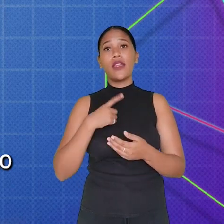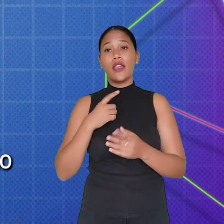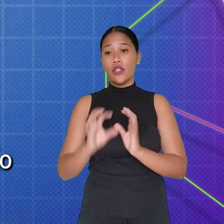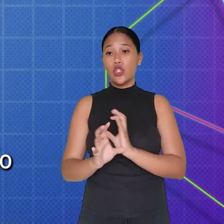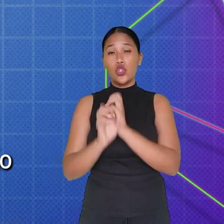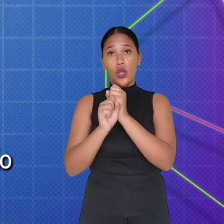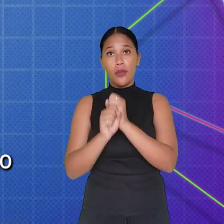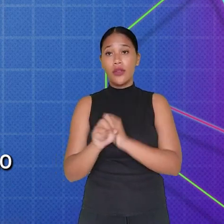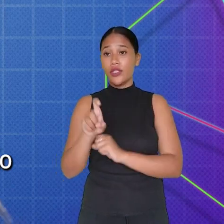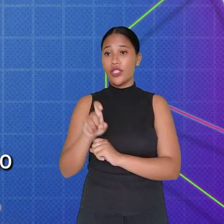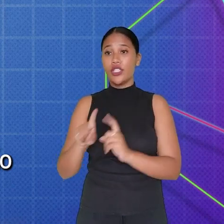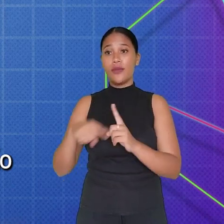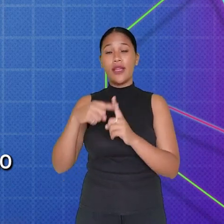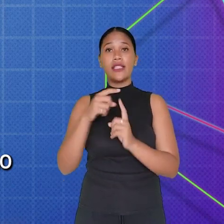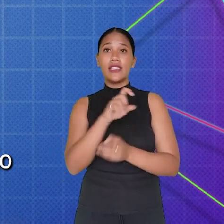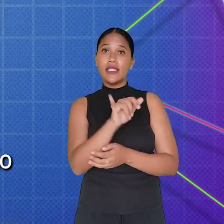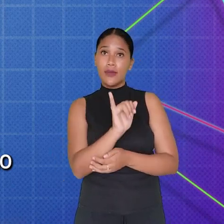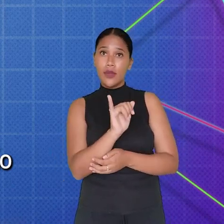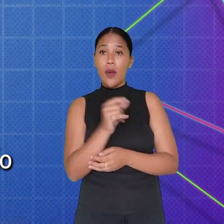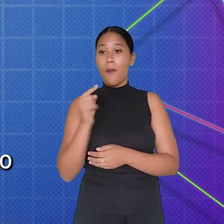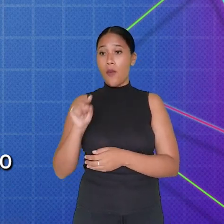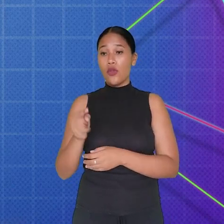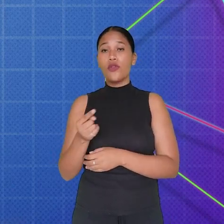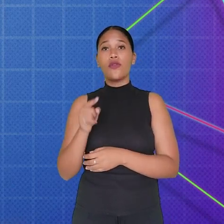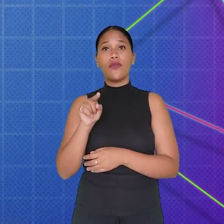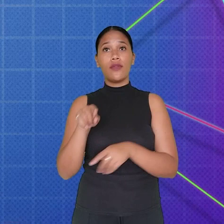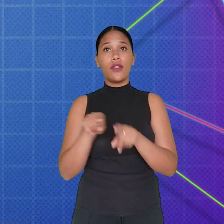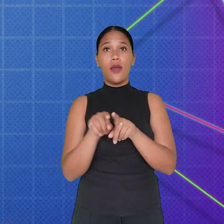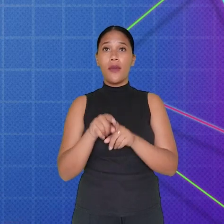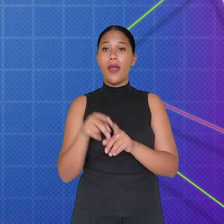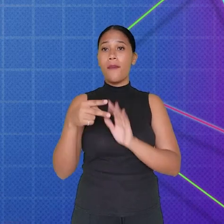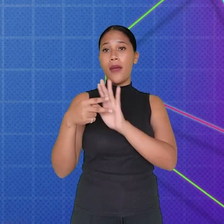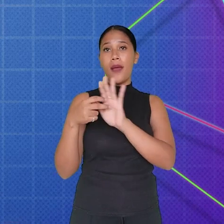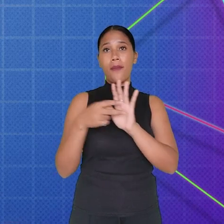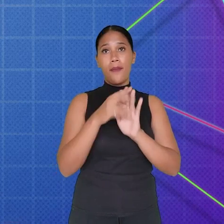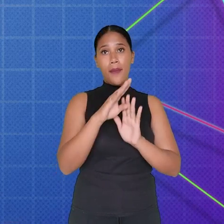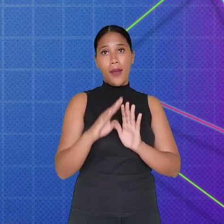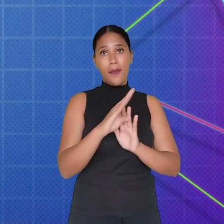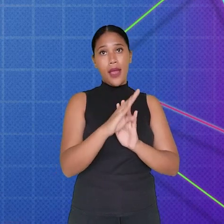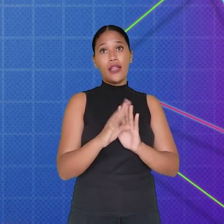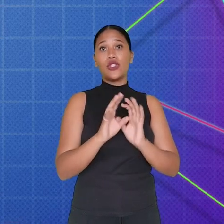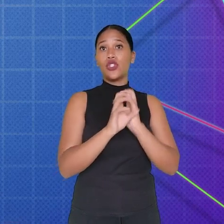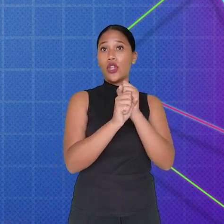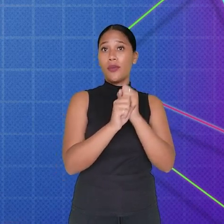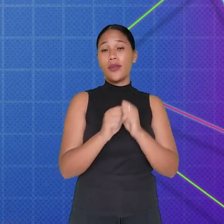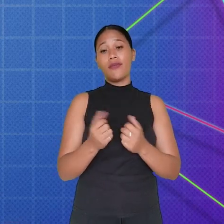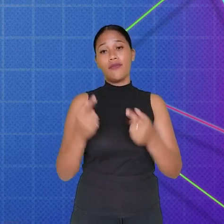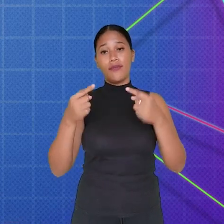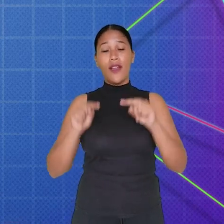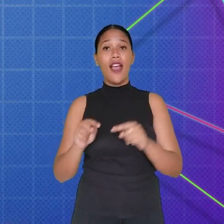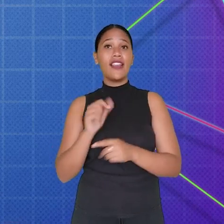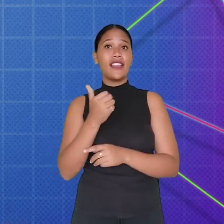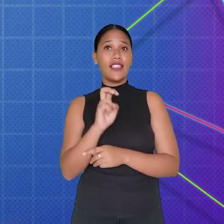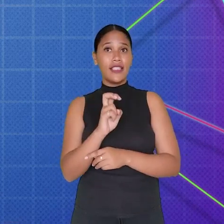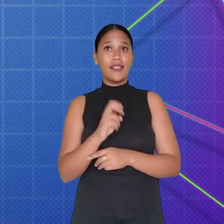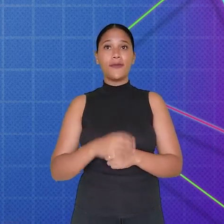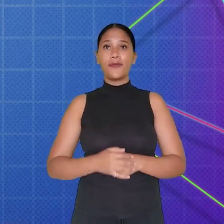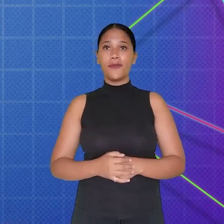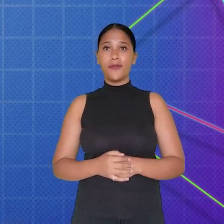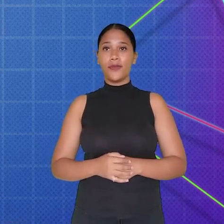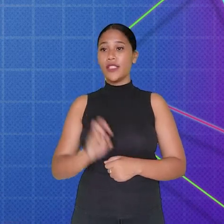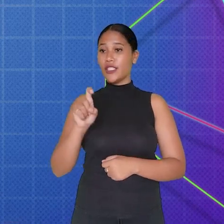Int subtração igual a x menos y, ponto e vírgula, barra, barra. Subtração igual a